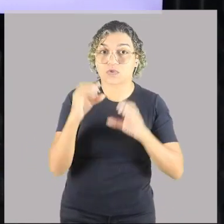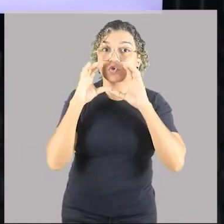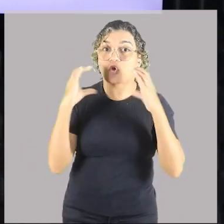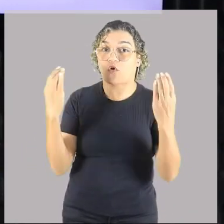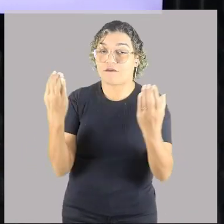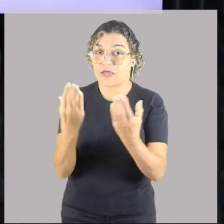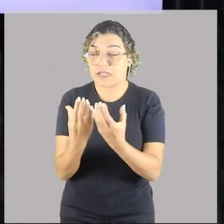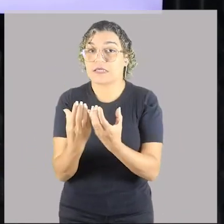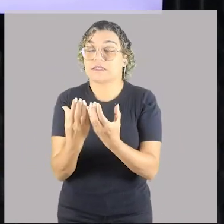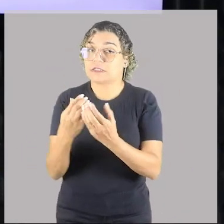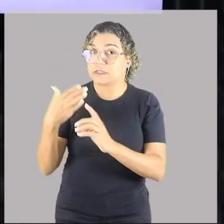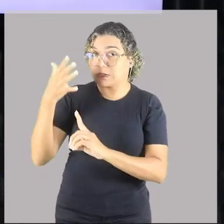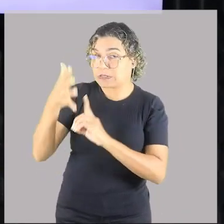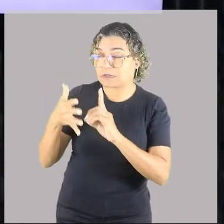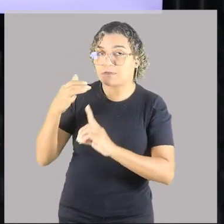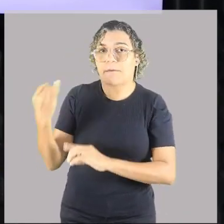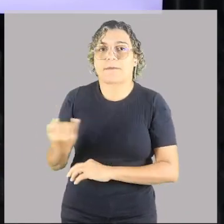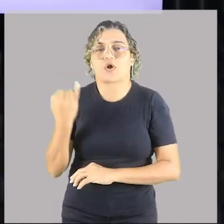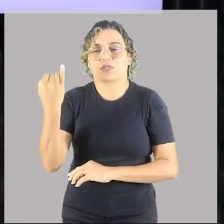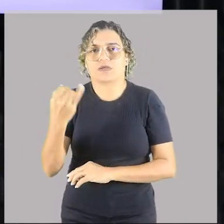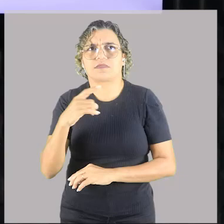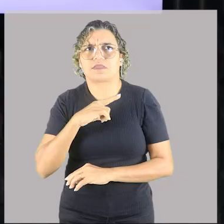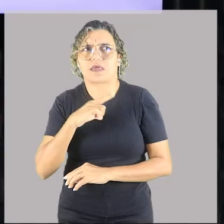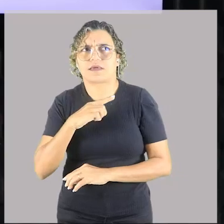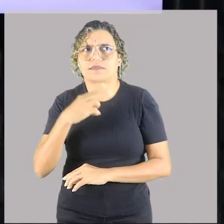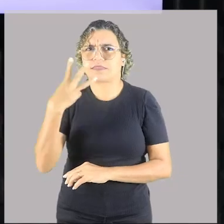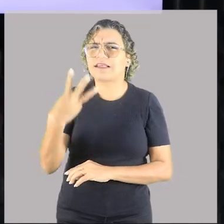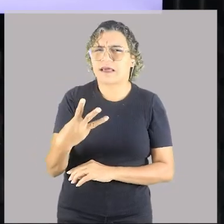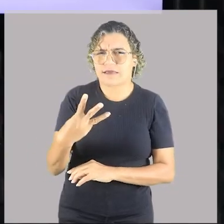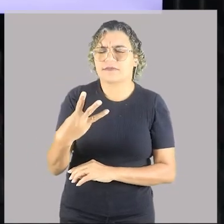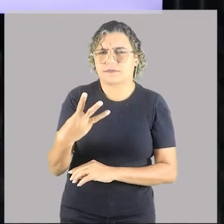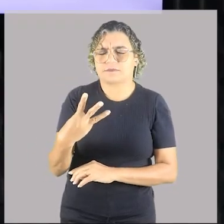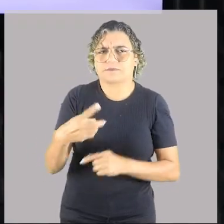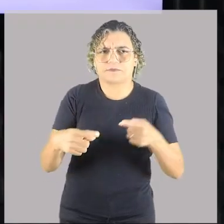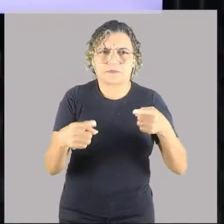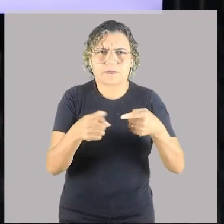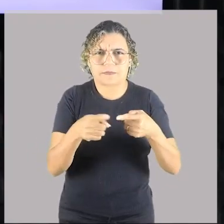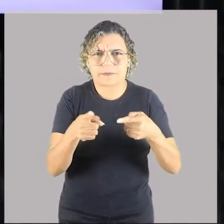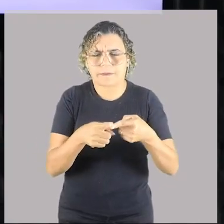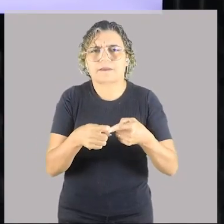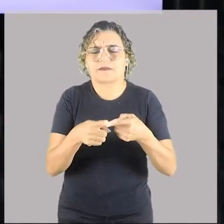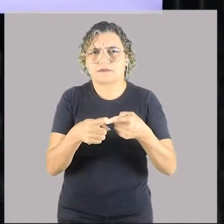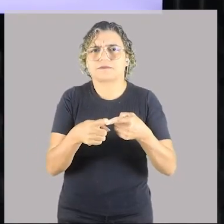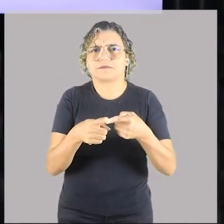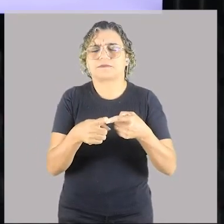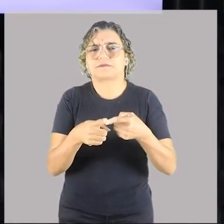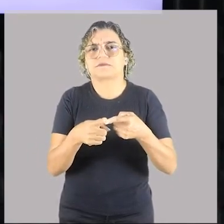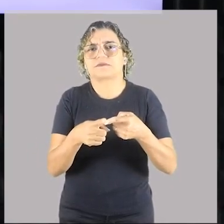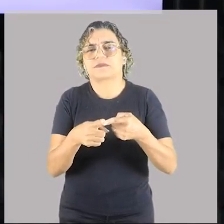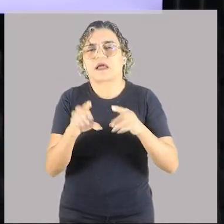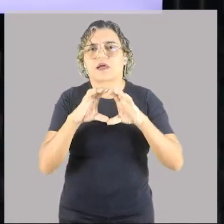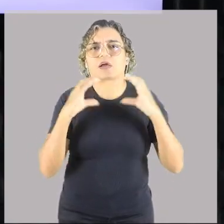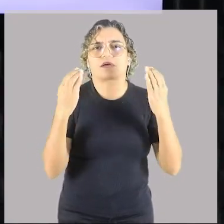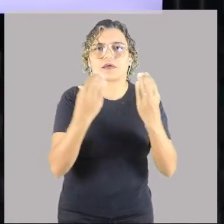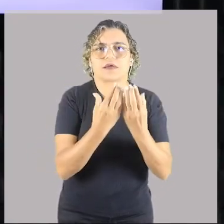verdade, a gente até destaca três grandes, né? A primeira, que é Estocolmo, só que na conferência de Estocolmo,